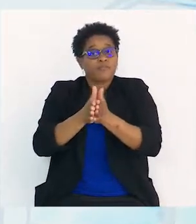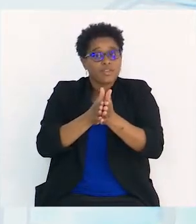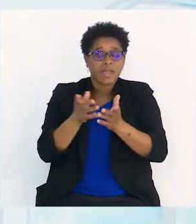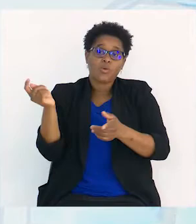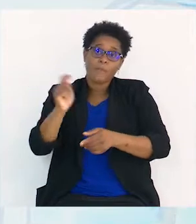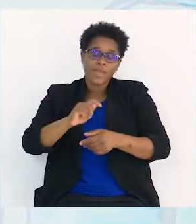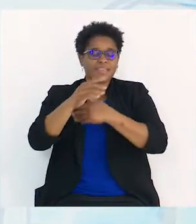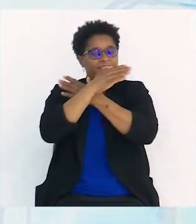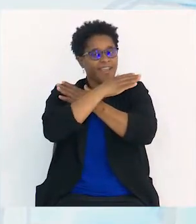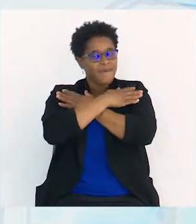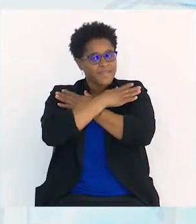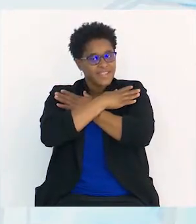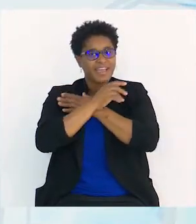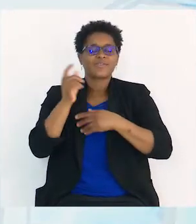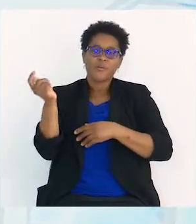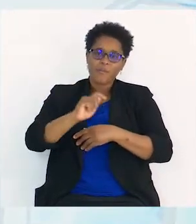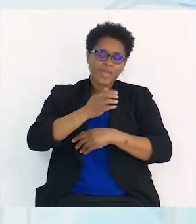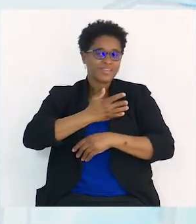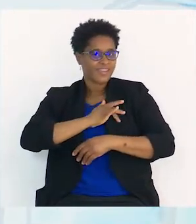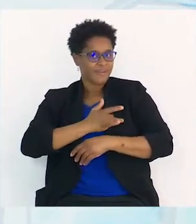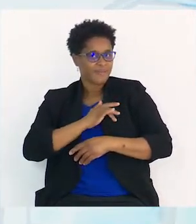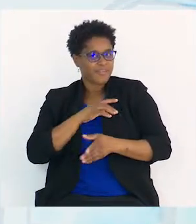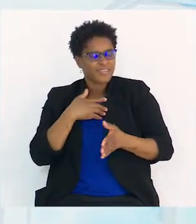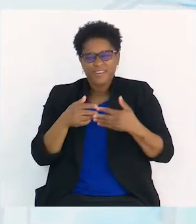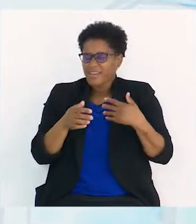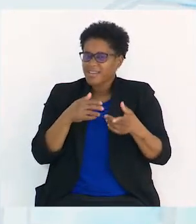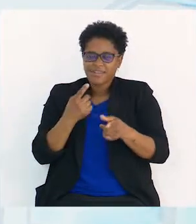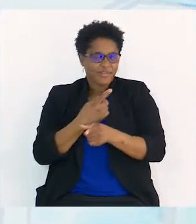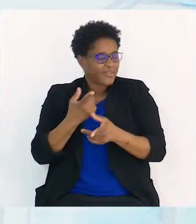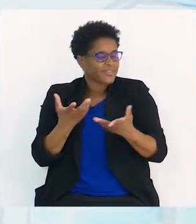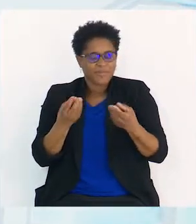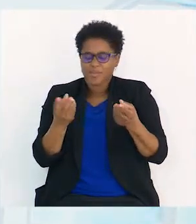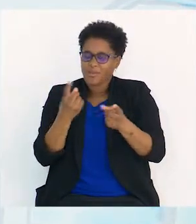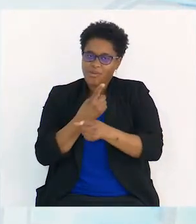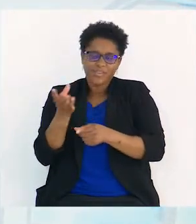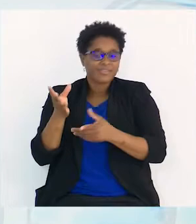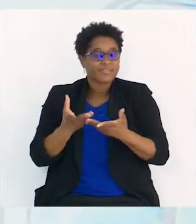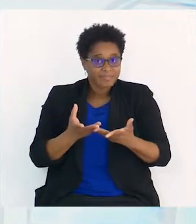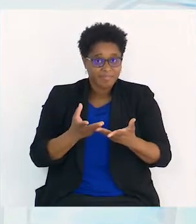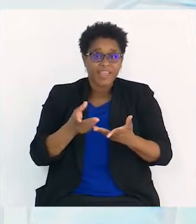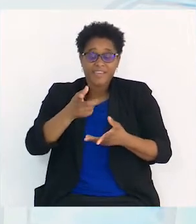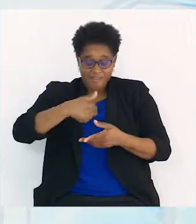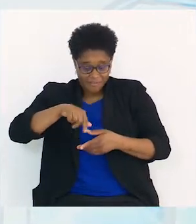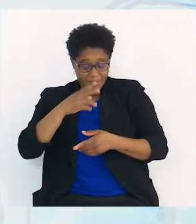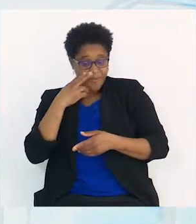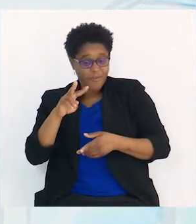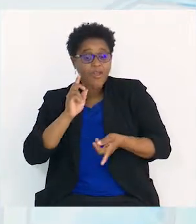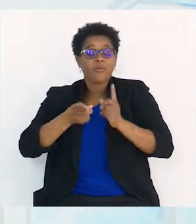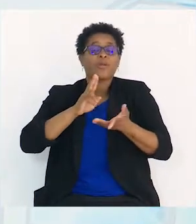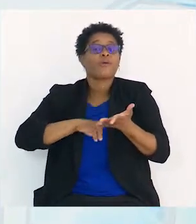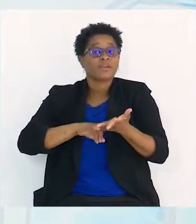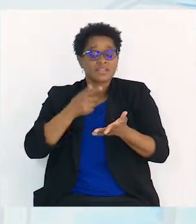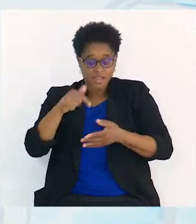de amizade, o mês de amor, sei lá o que, muita coisa ainda, vamos ver o que é que concretamente estamos aqui a